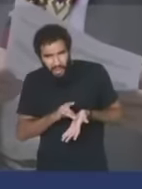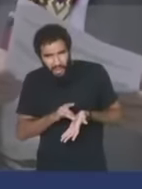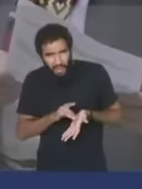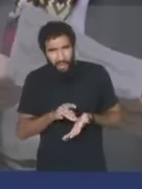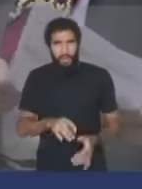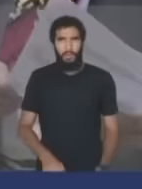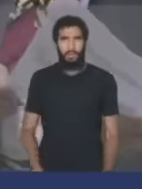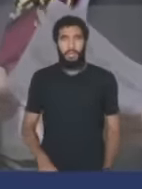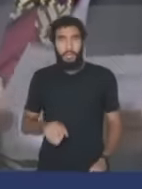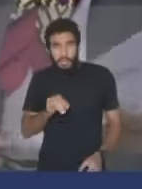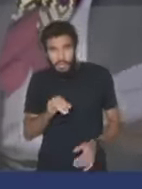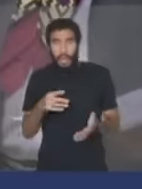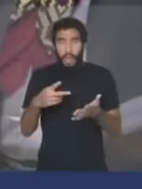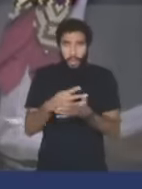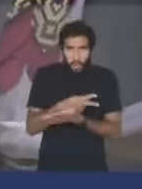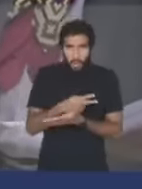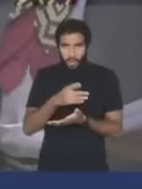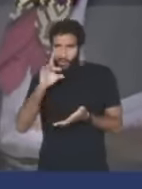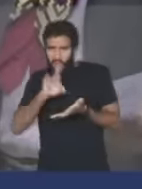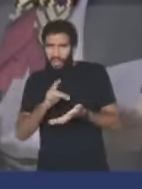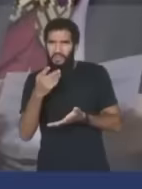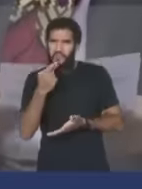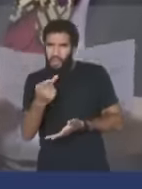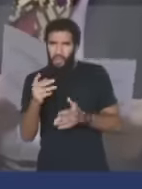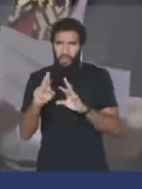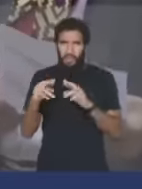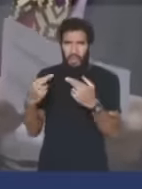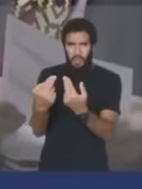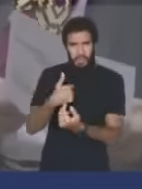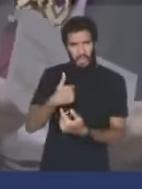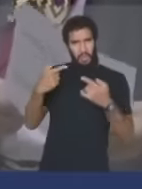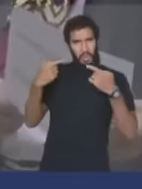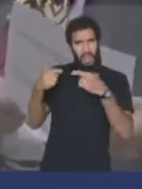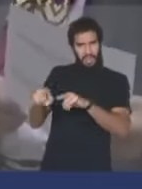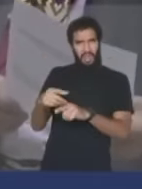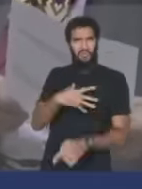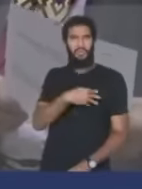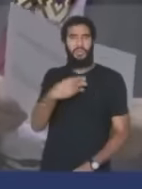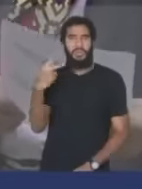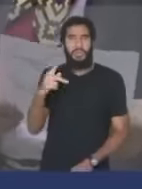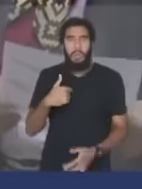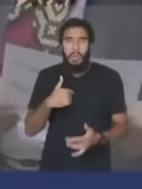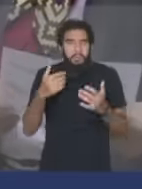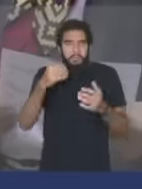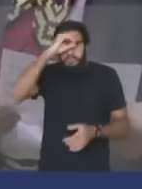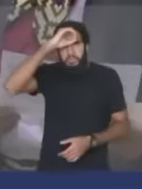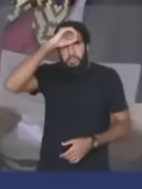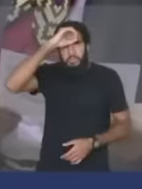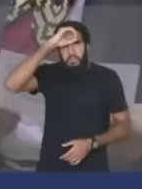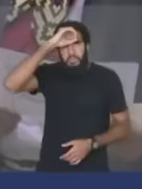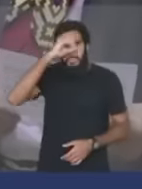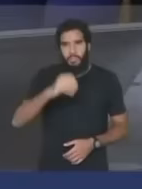se isso aconteceu, se o senhor de fato disse isso em alguma reunião, que eu teria atacado o seu filho. Eu fiquei sem compreender. Não foi